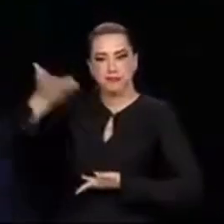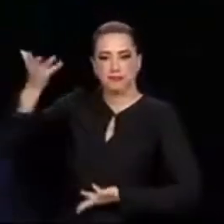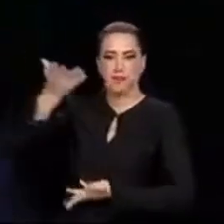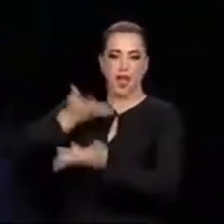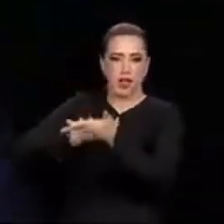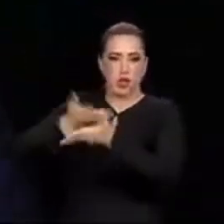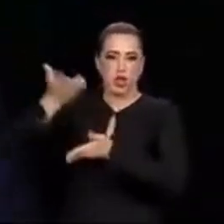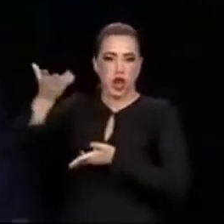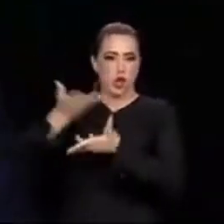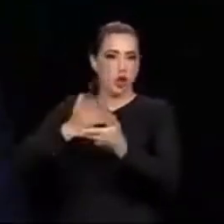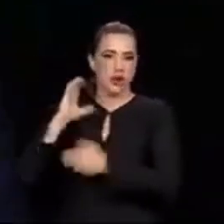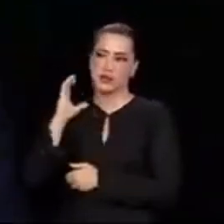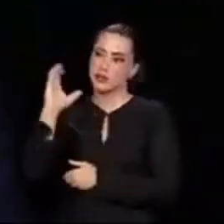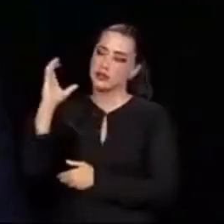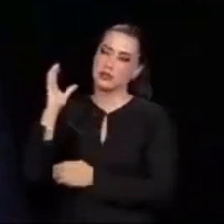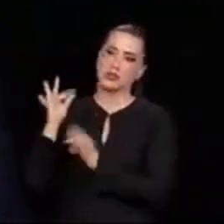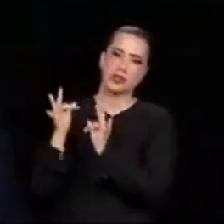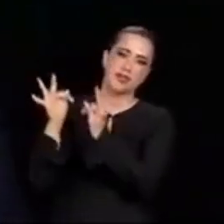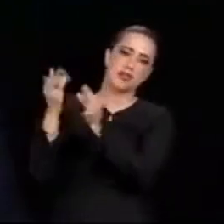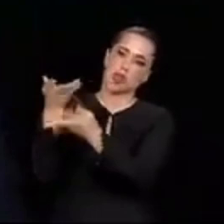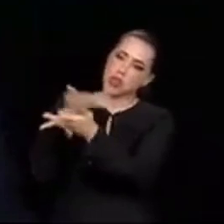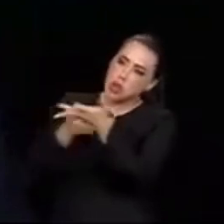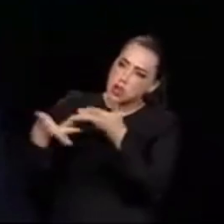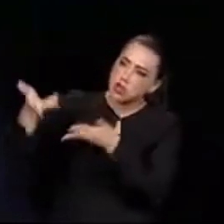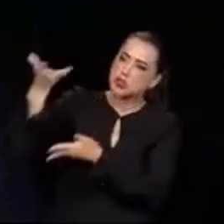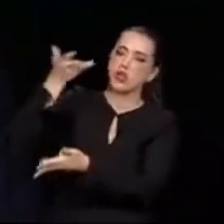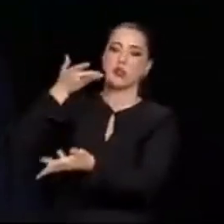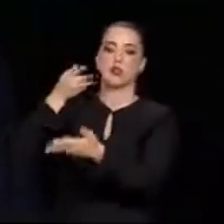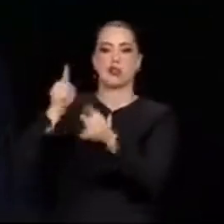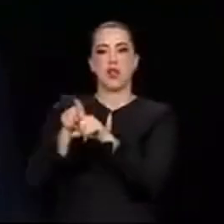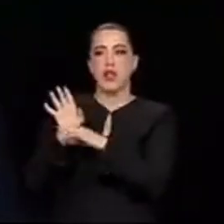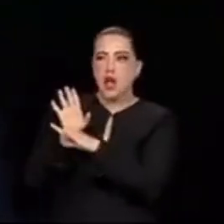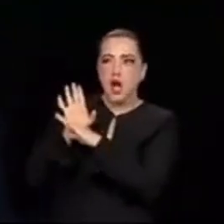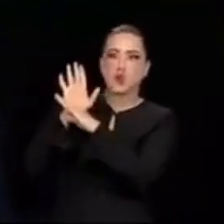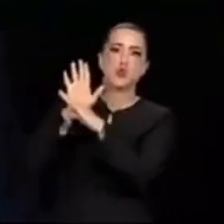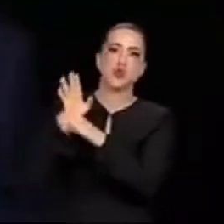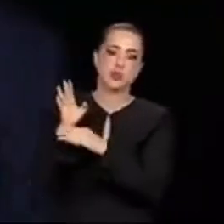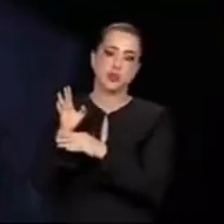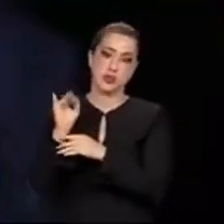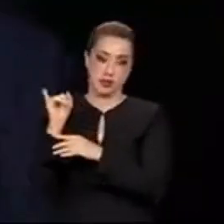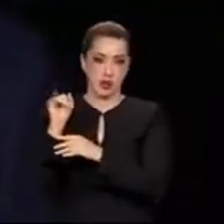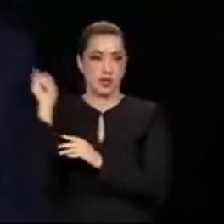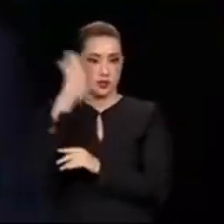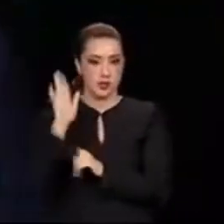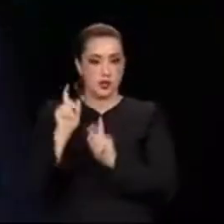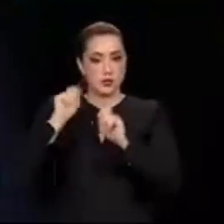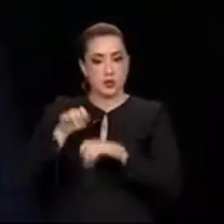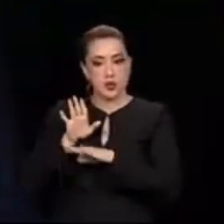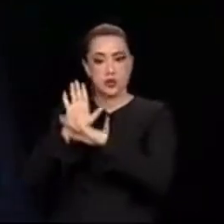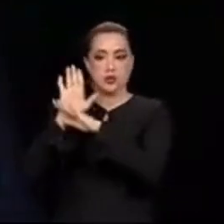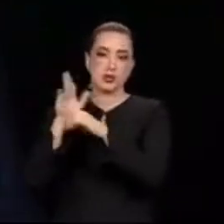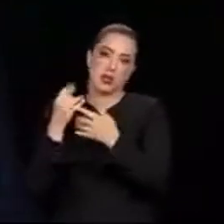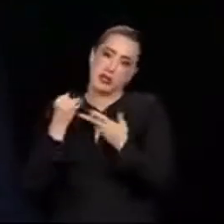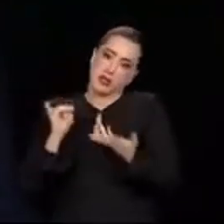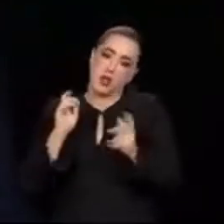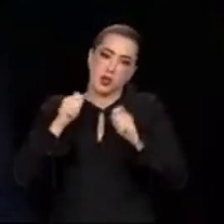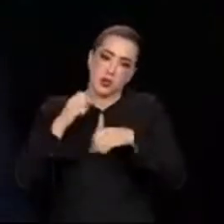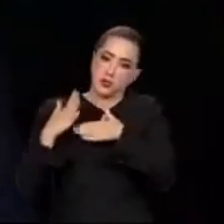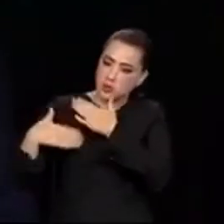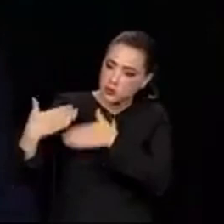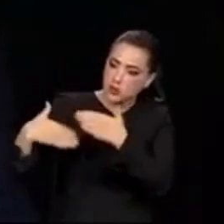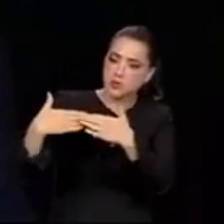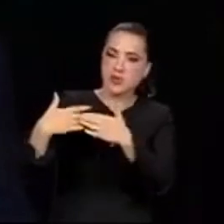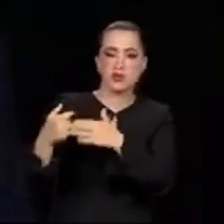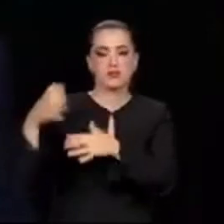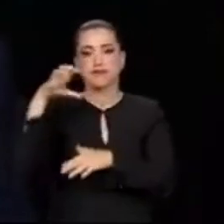troca sabe de Ciências e Tecnologia em ajuda que o Brasil pode dar do ponto de vista do